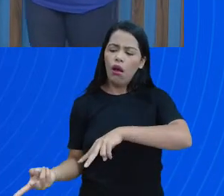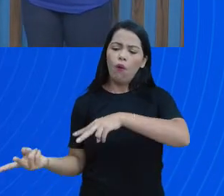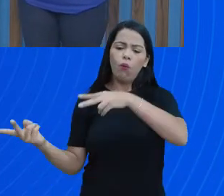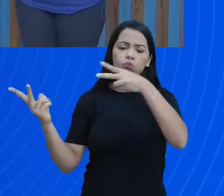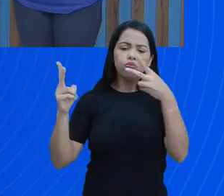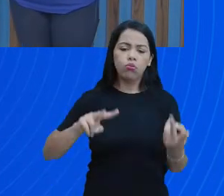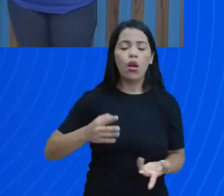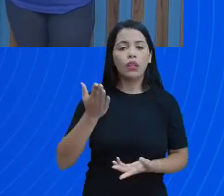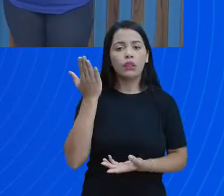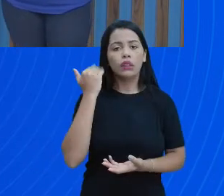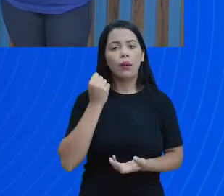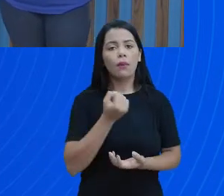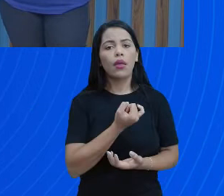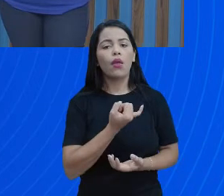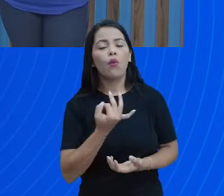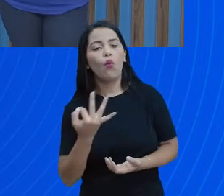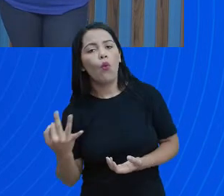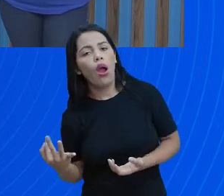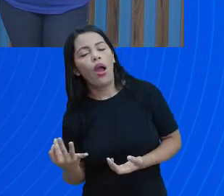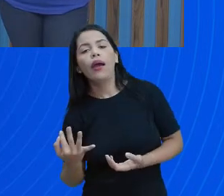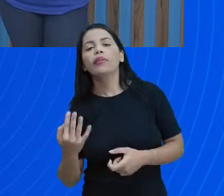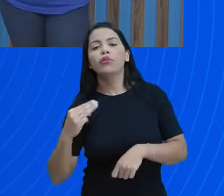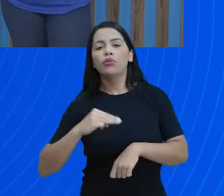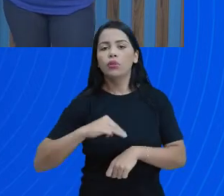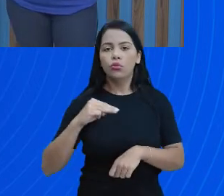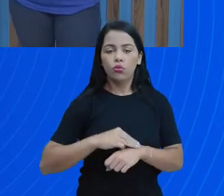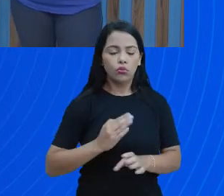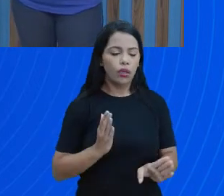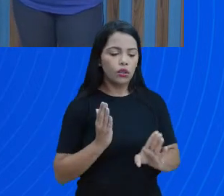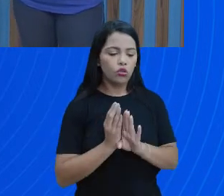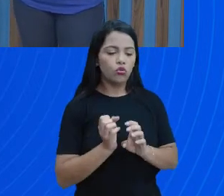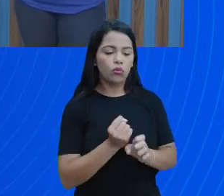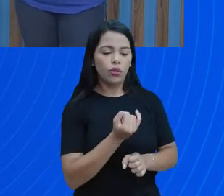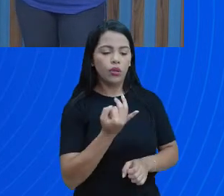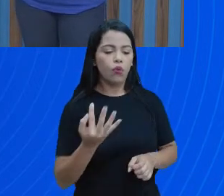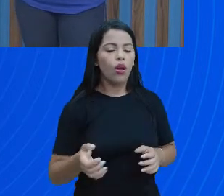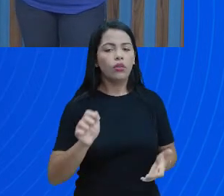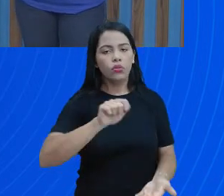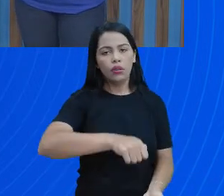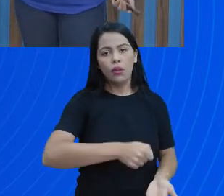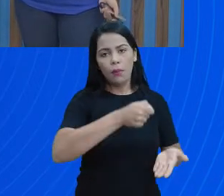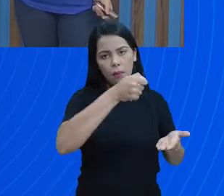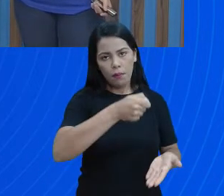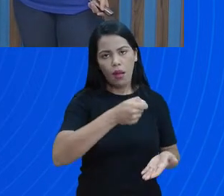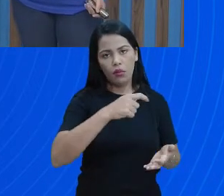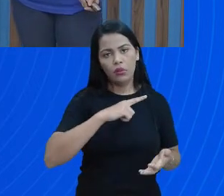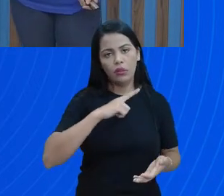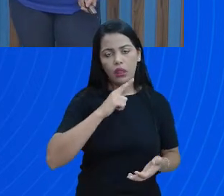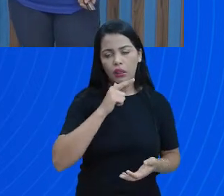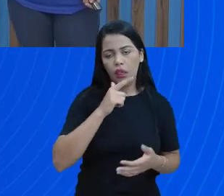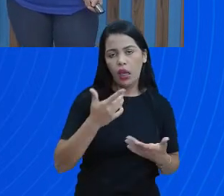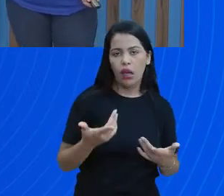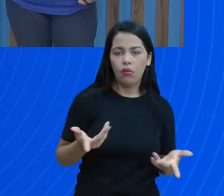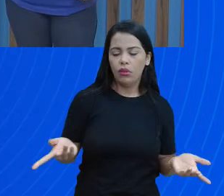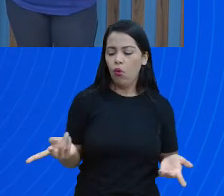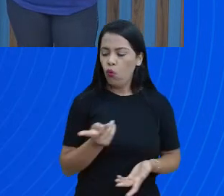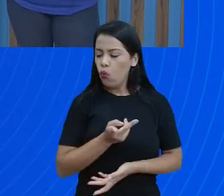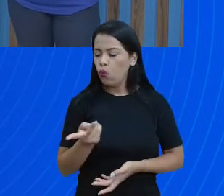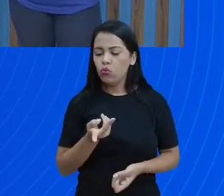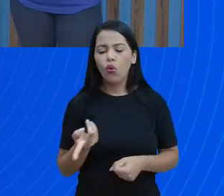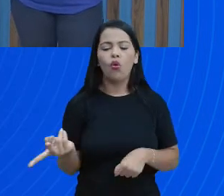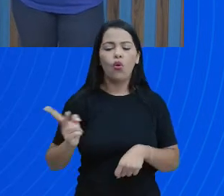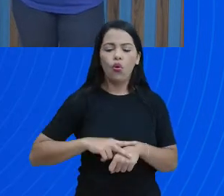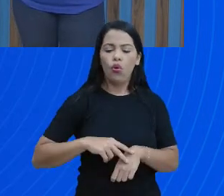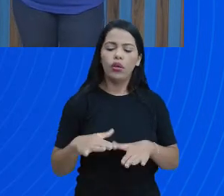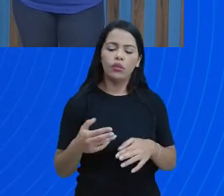de baldes, descubra os minutos, tá certo? A gente começa a perceber que essa relação acontece dos dois lados. Por isso que a gente consegue criar